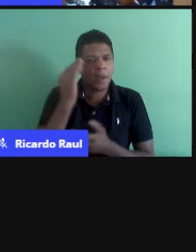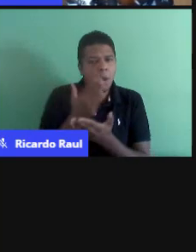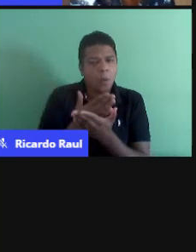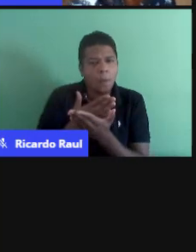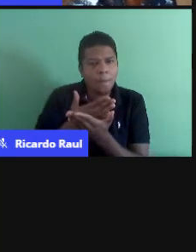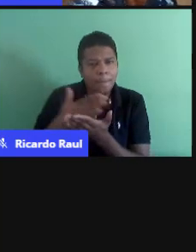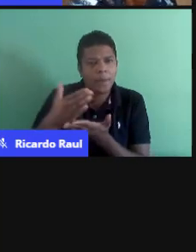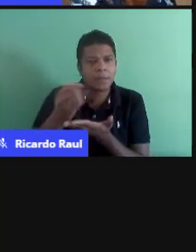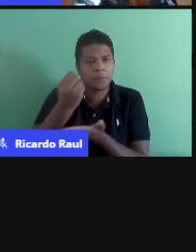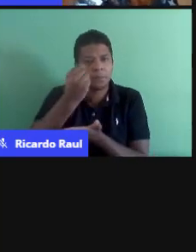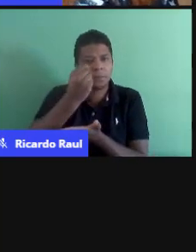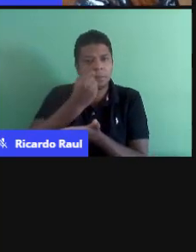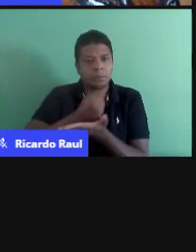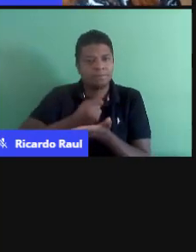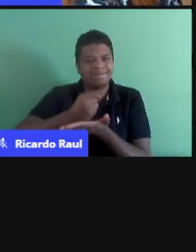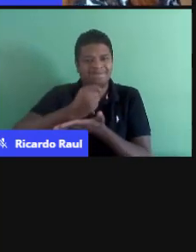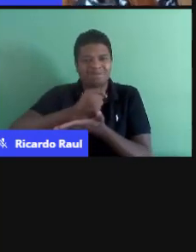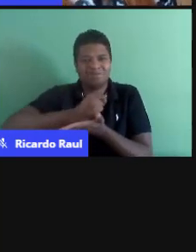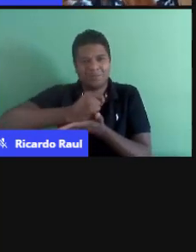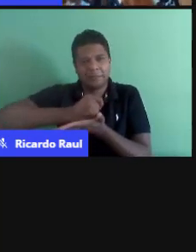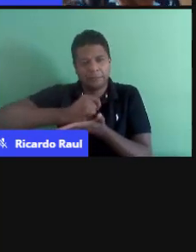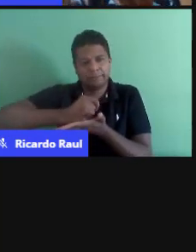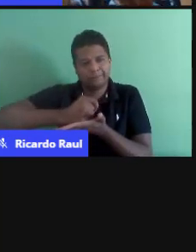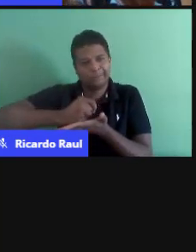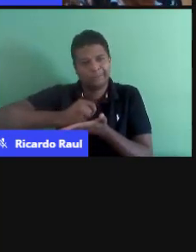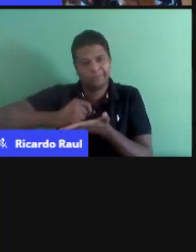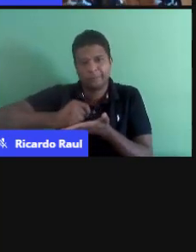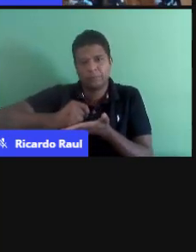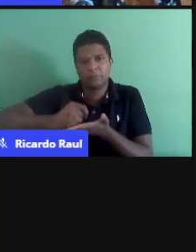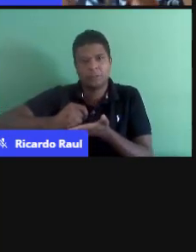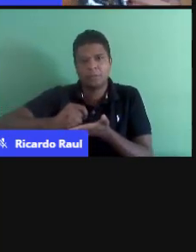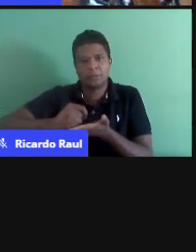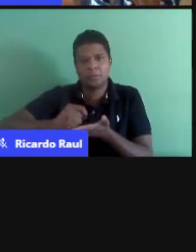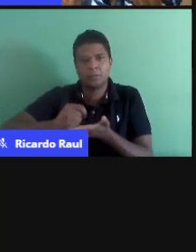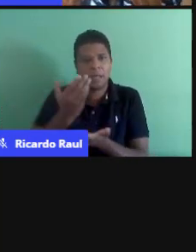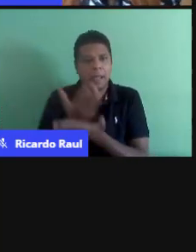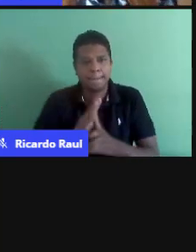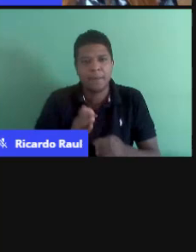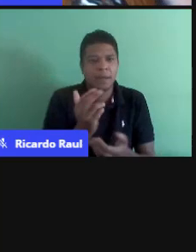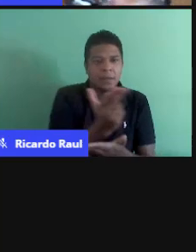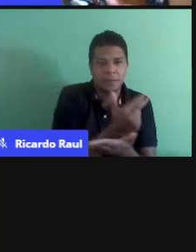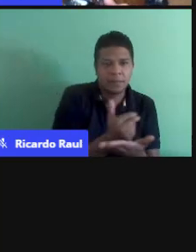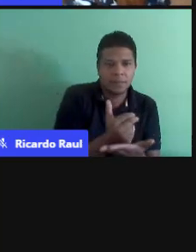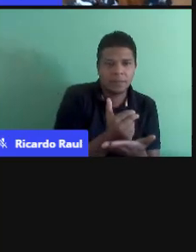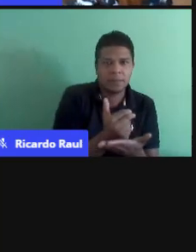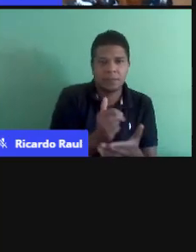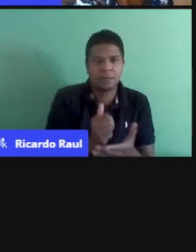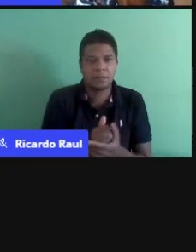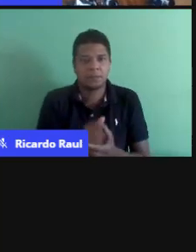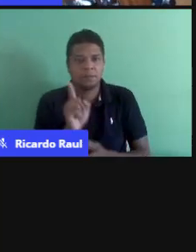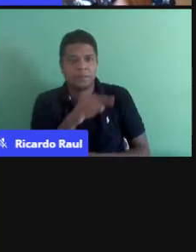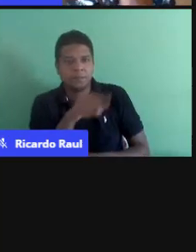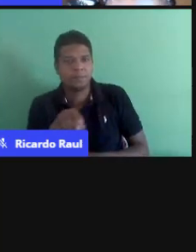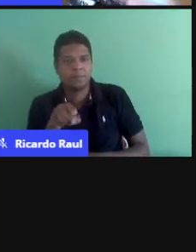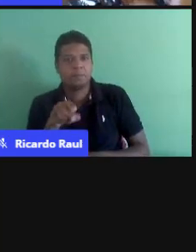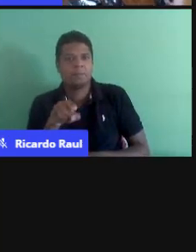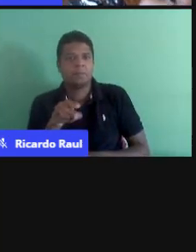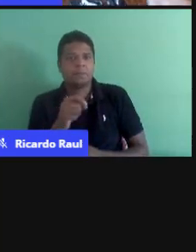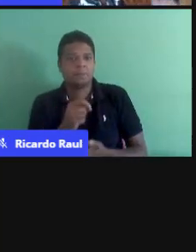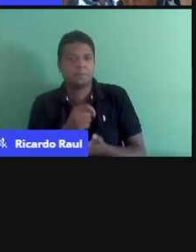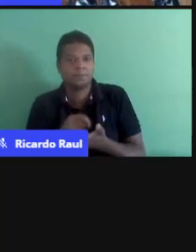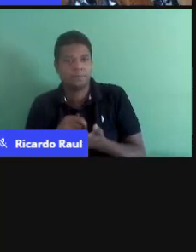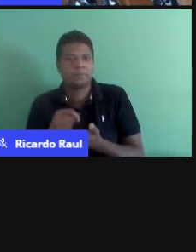a escrever não significa deixar de desenhar. Quer dizer, uma coisa não anula a outra. Então, é